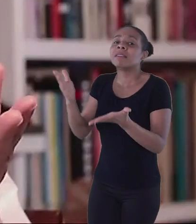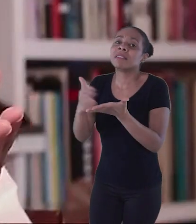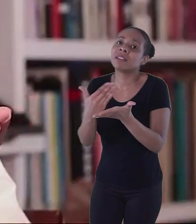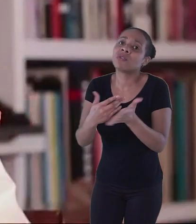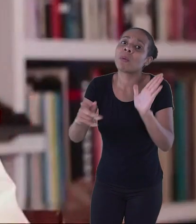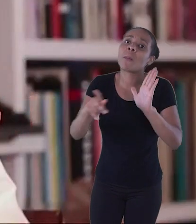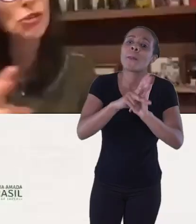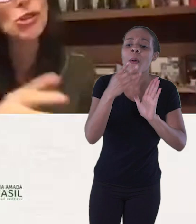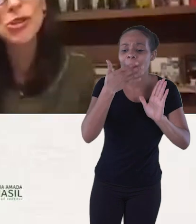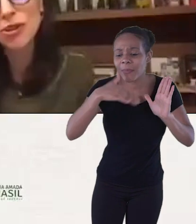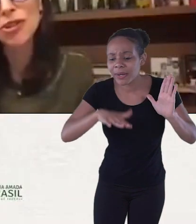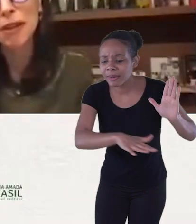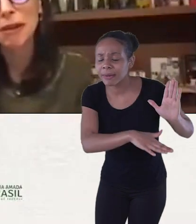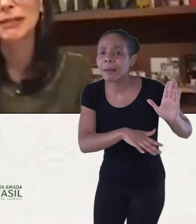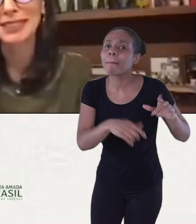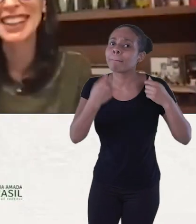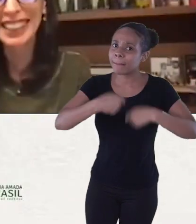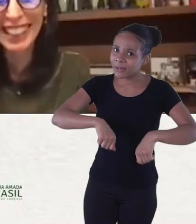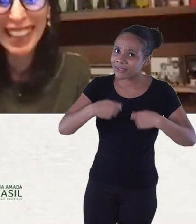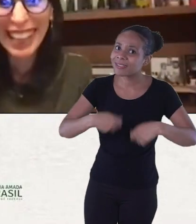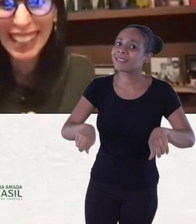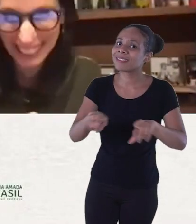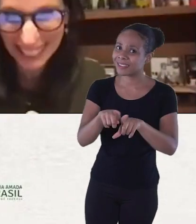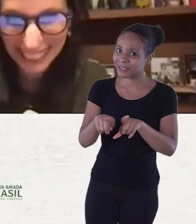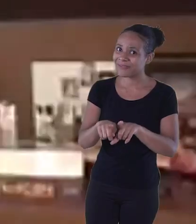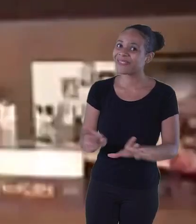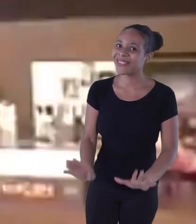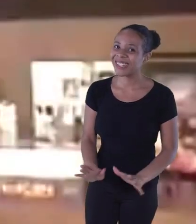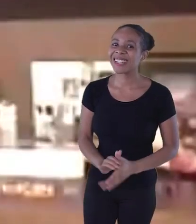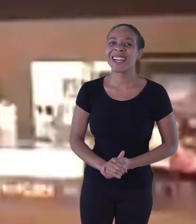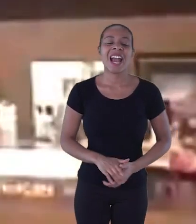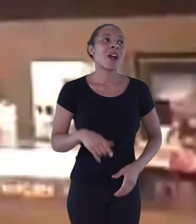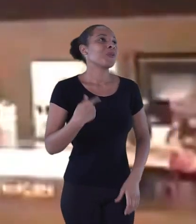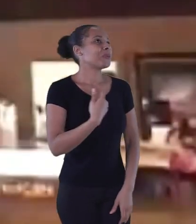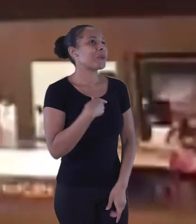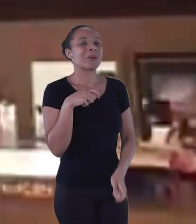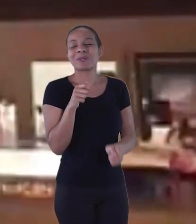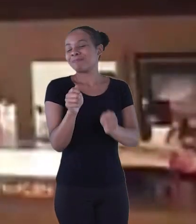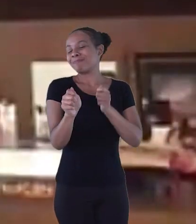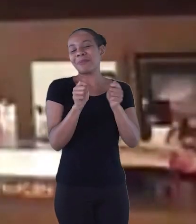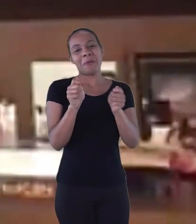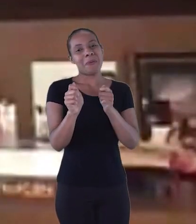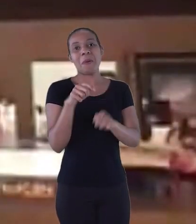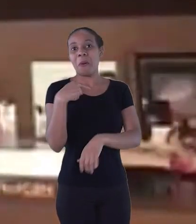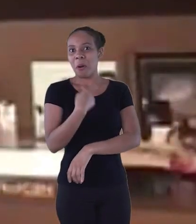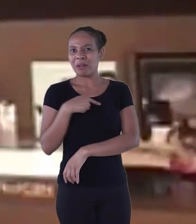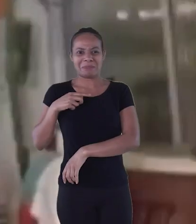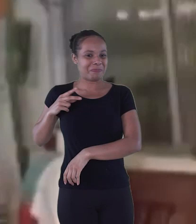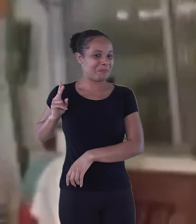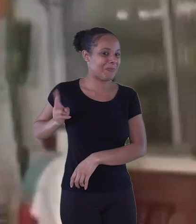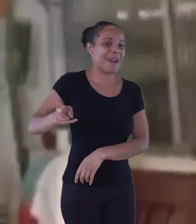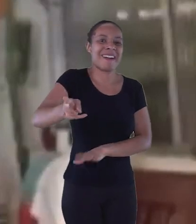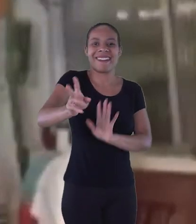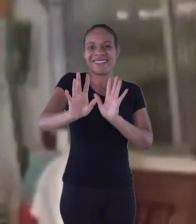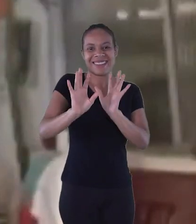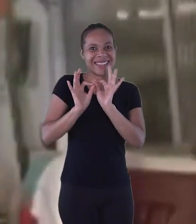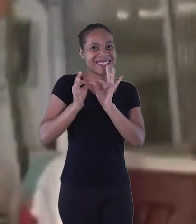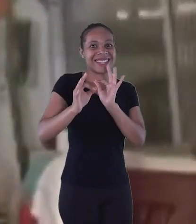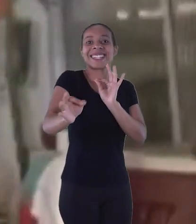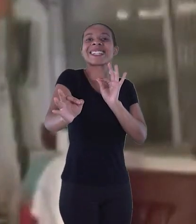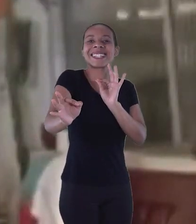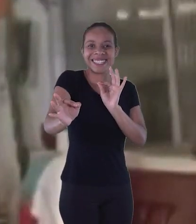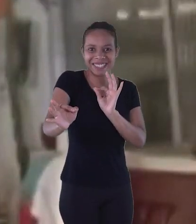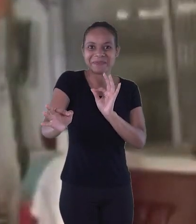virar. Nós não nos contivemos. Não, isso já é uma coisa que tá mais negociada. Então eu vou